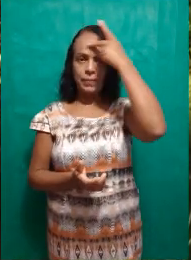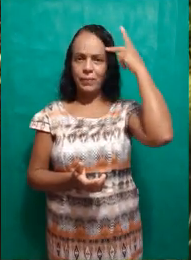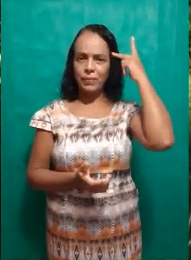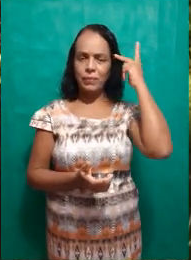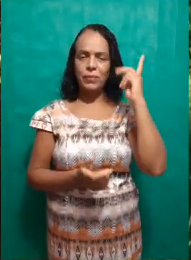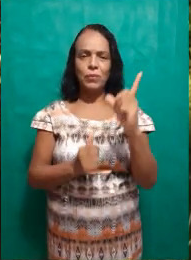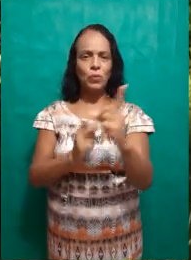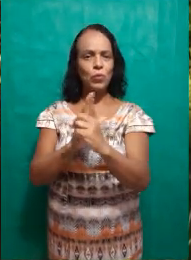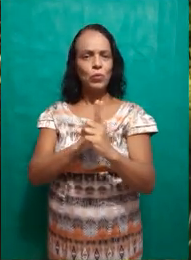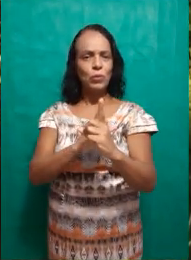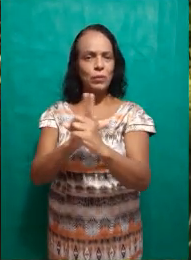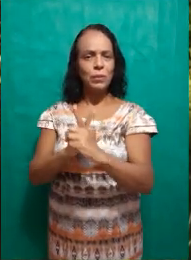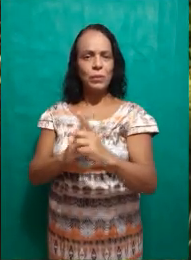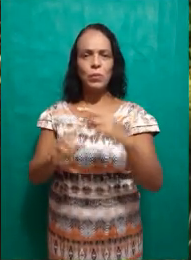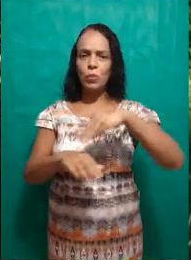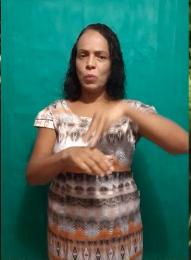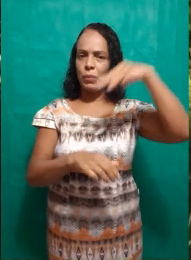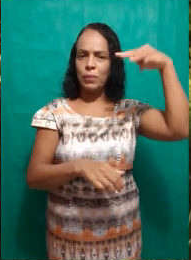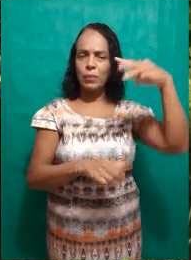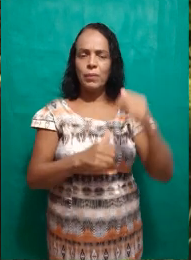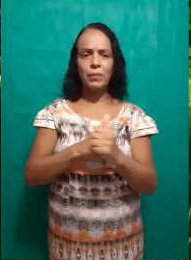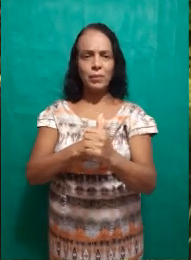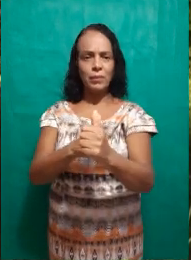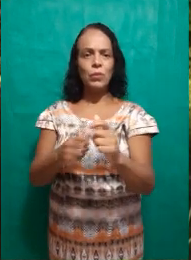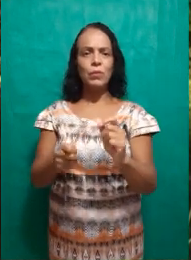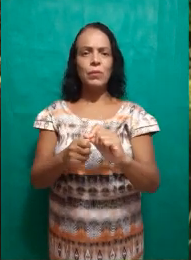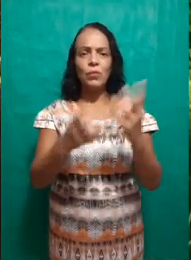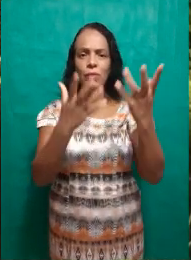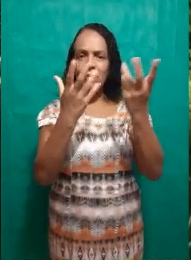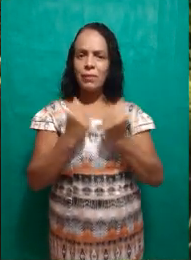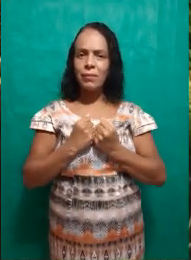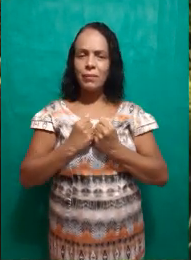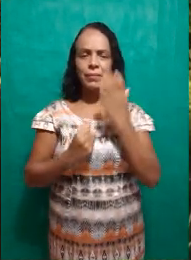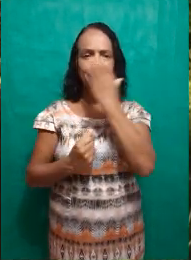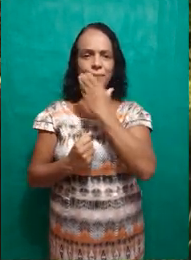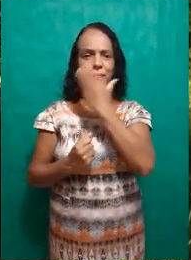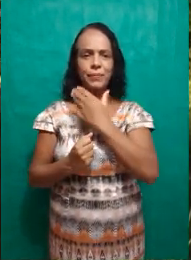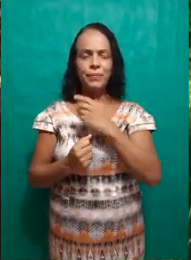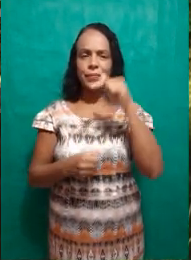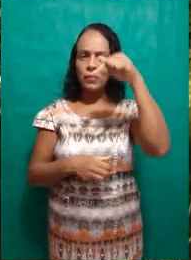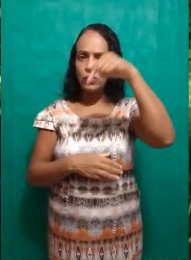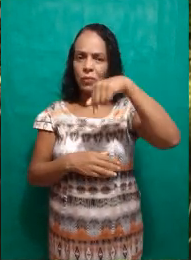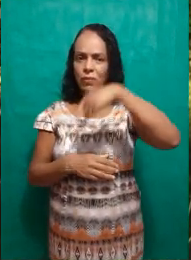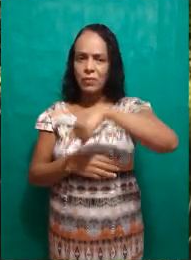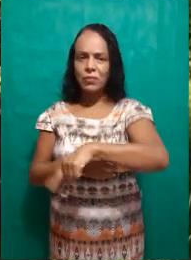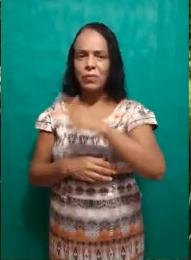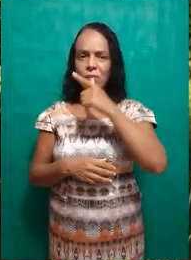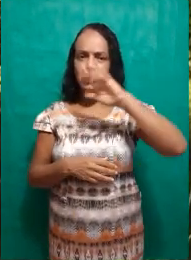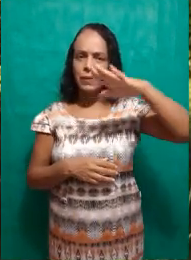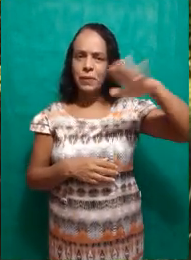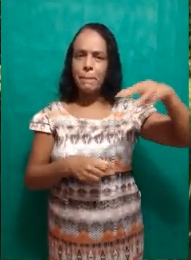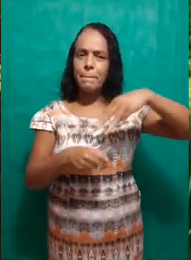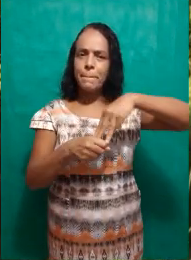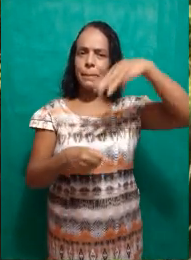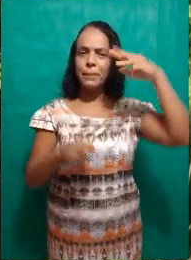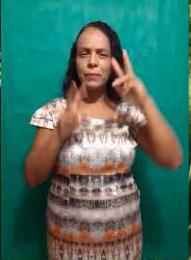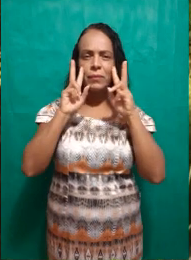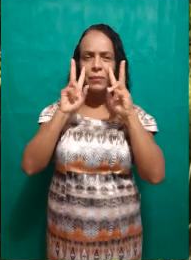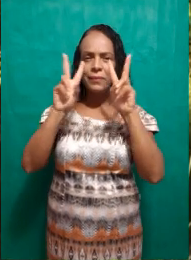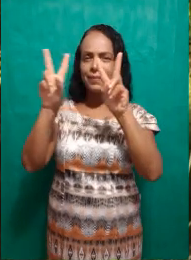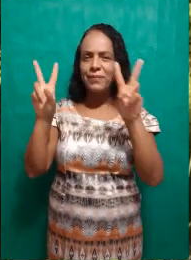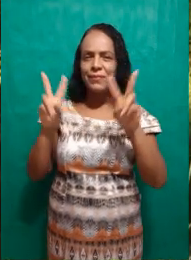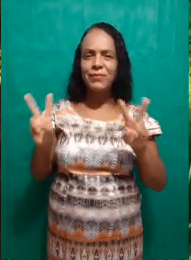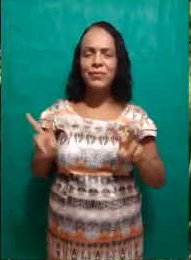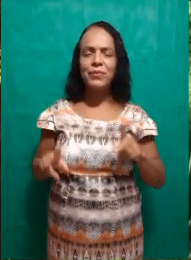os ensinamentos. Daí, olha, ele lá assistiu esse baiado.